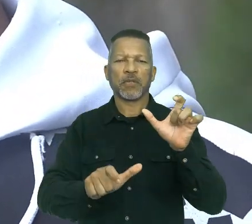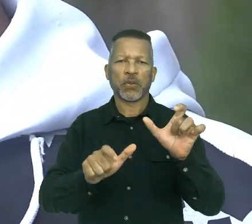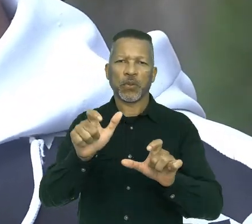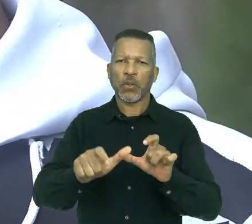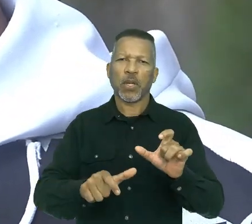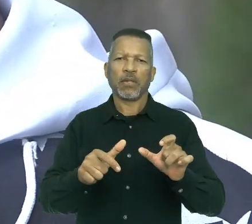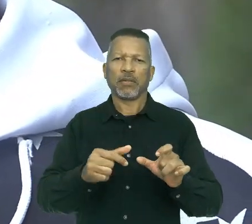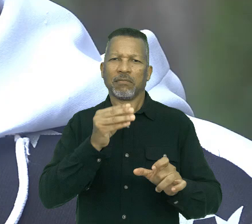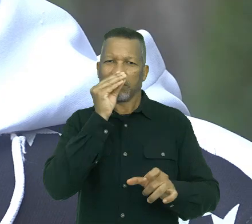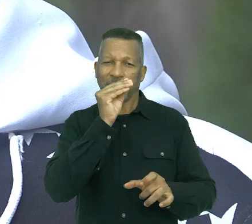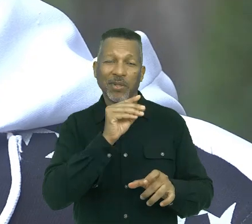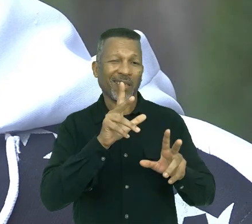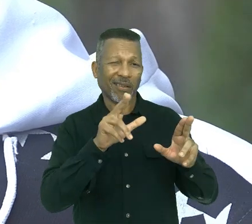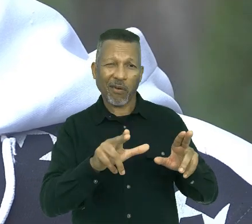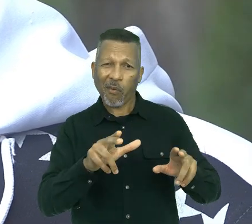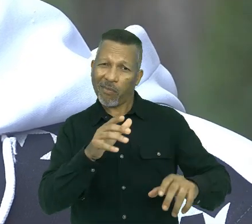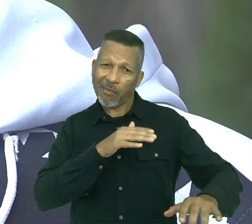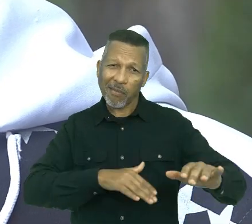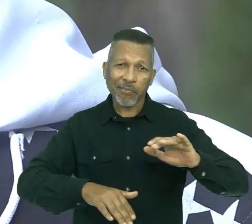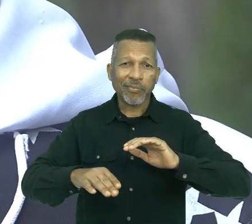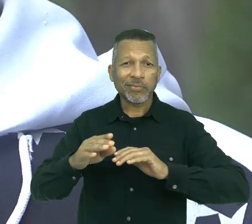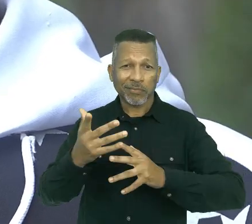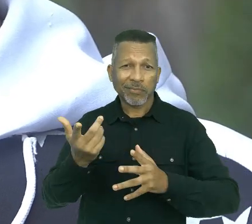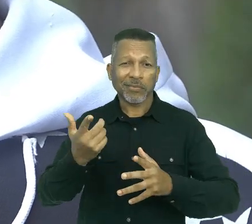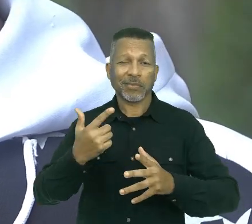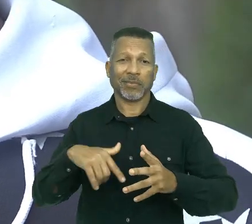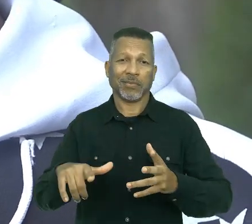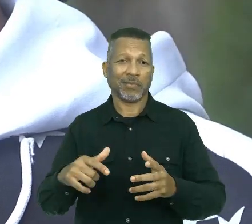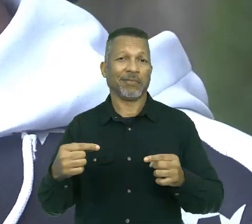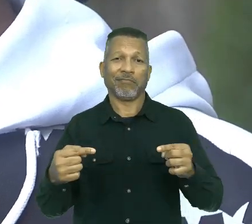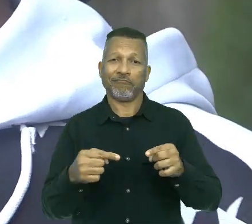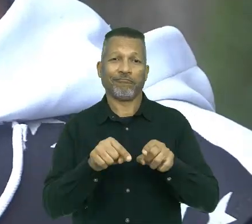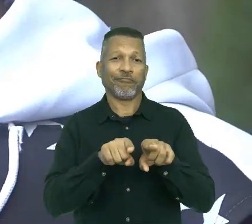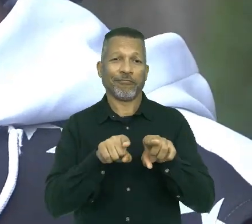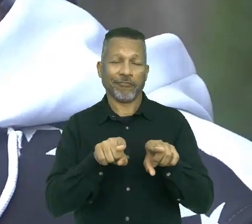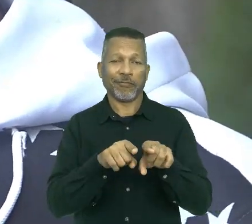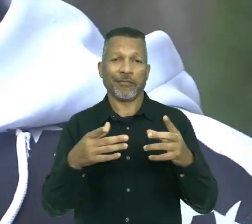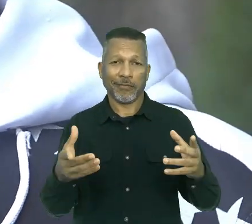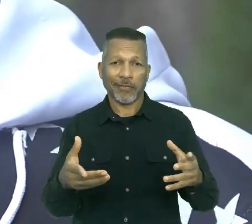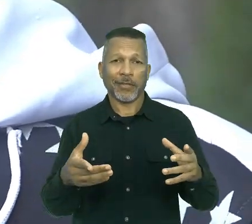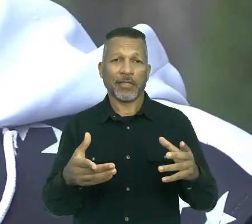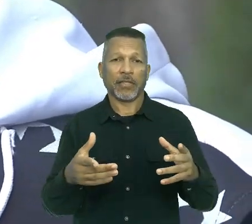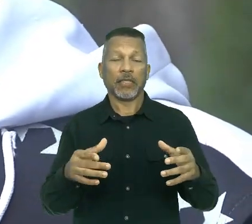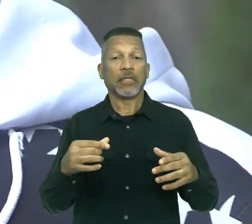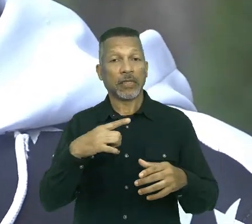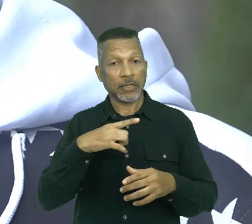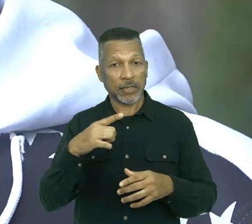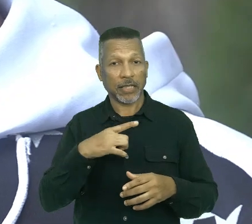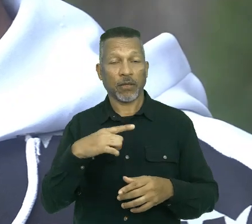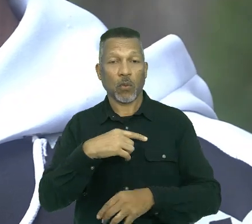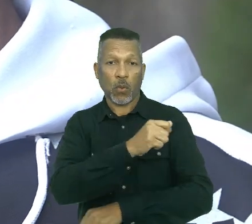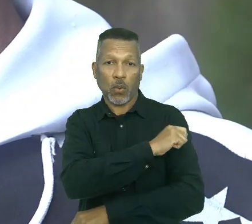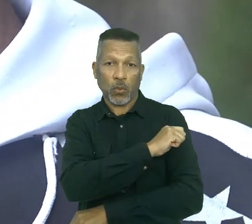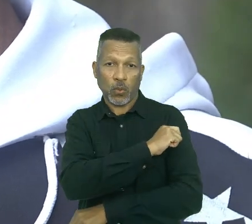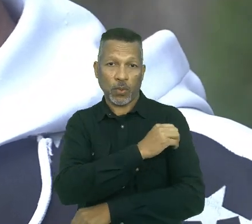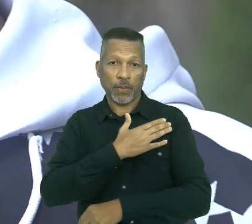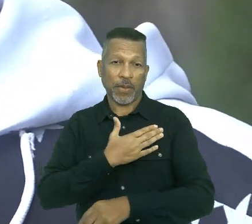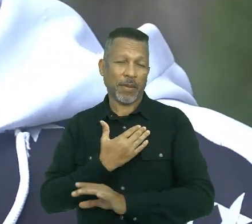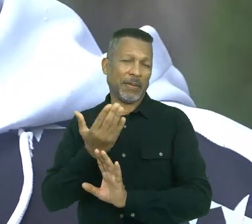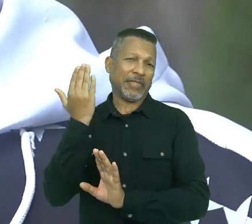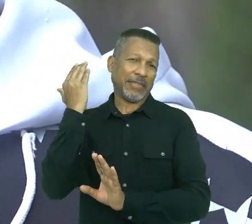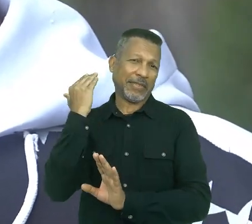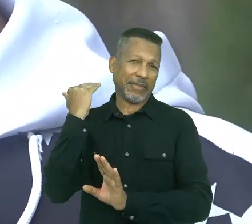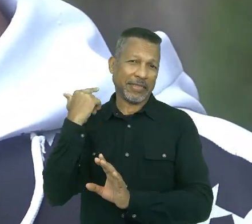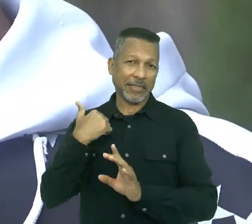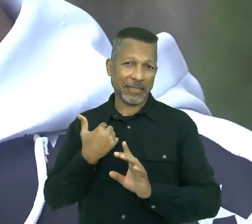igual a capoeira, era bem discriminada a dança de rua, sabe? Tem um aluno meu, um dos mais antigos que a